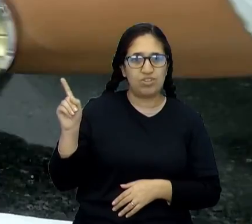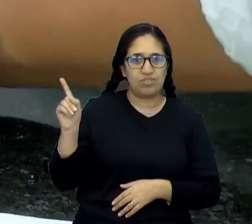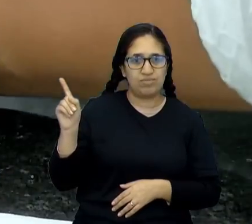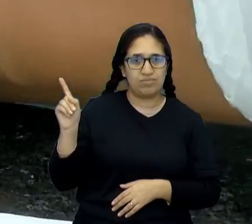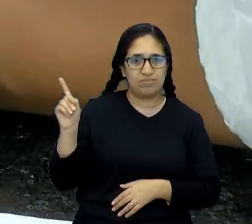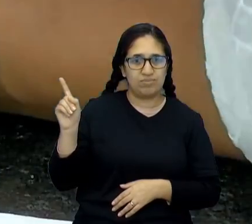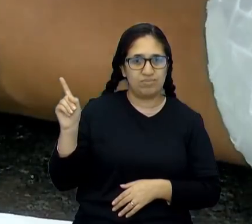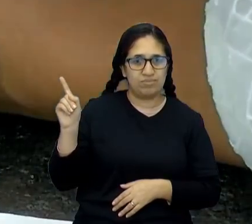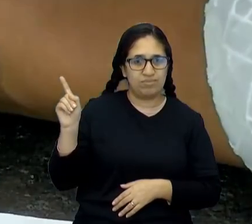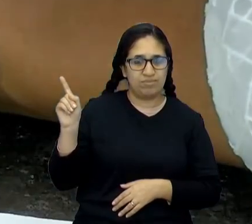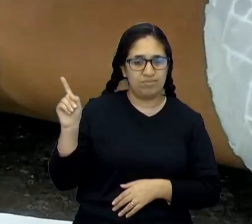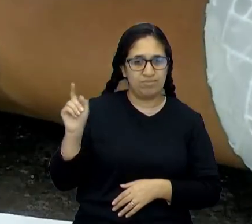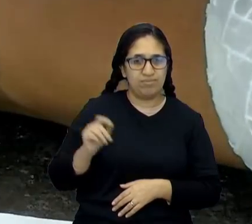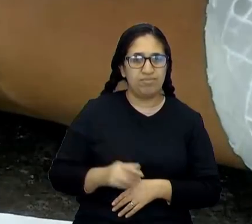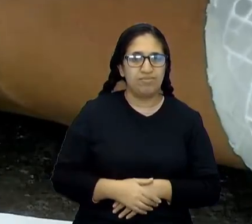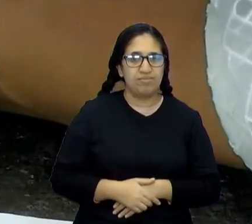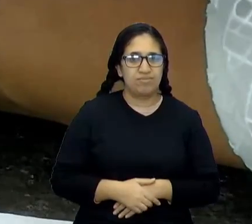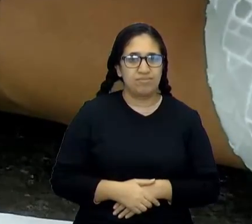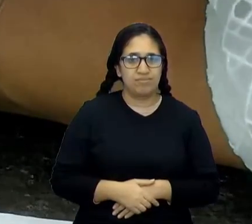acenda.